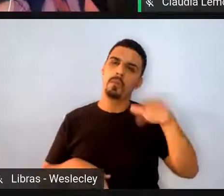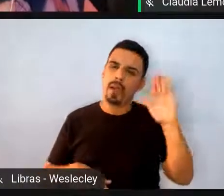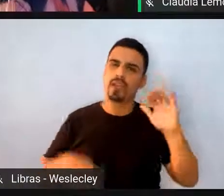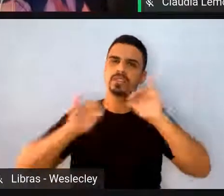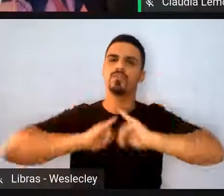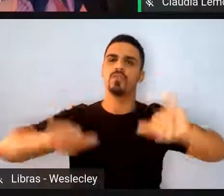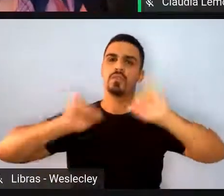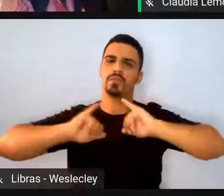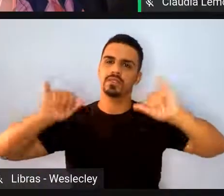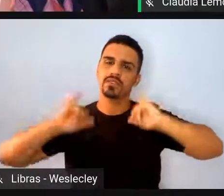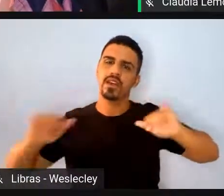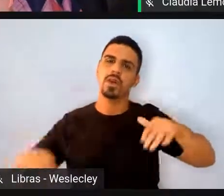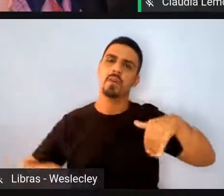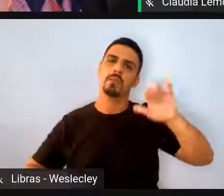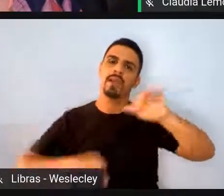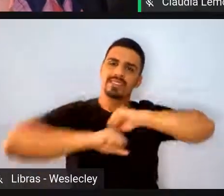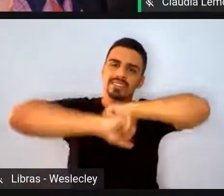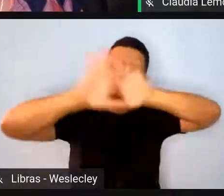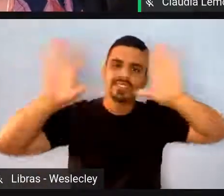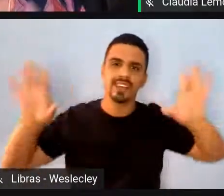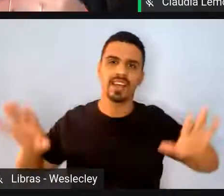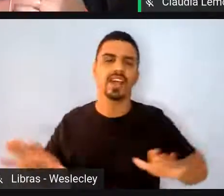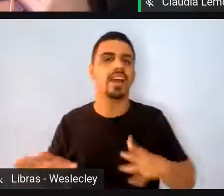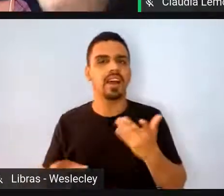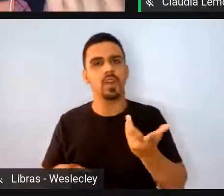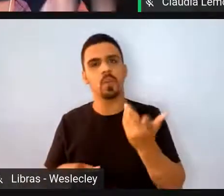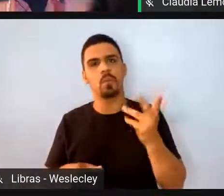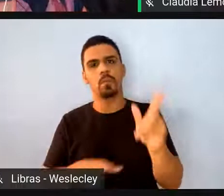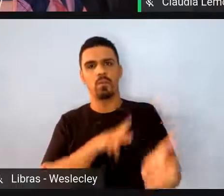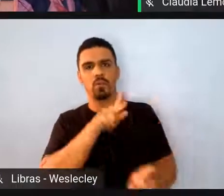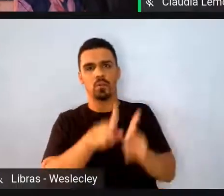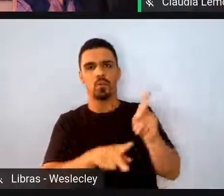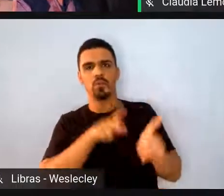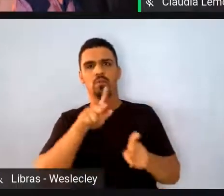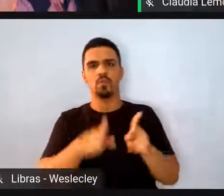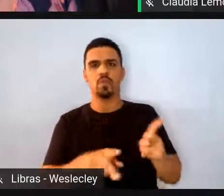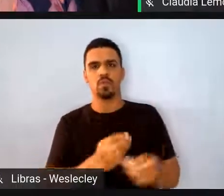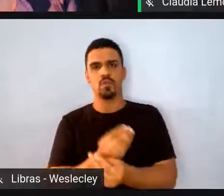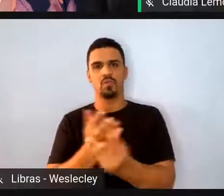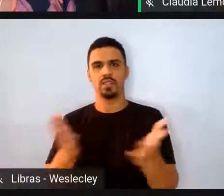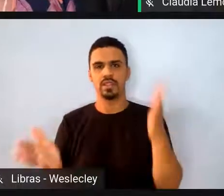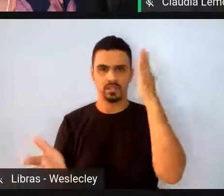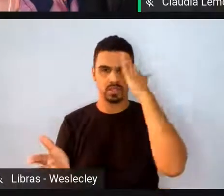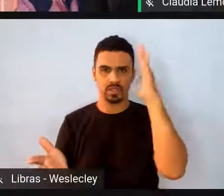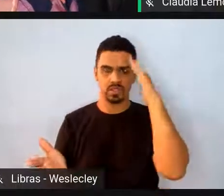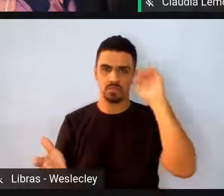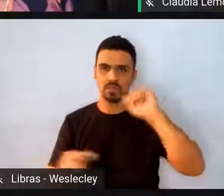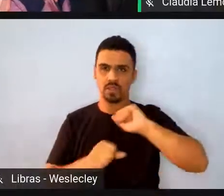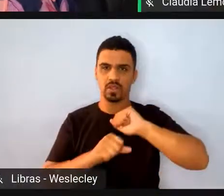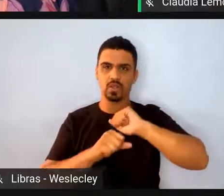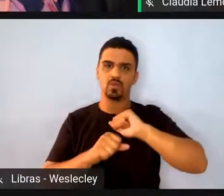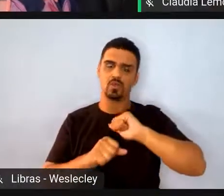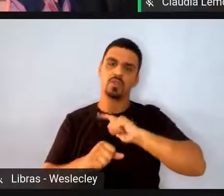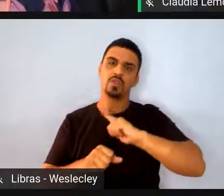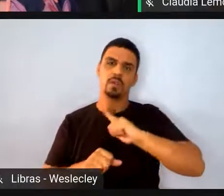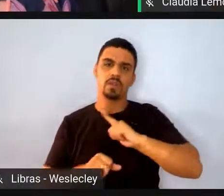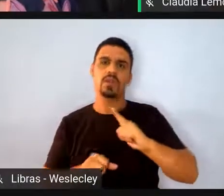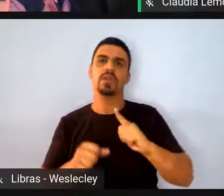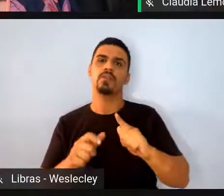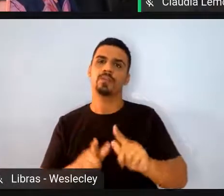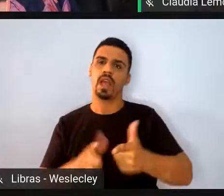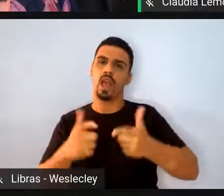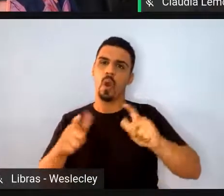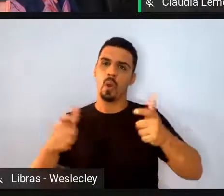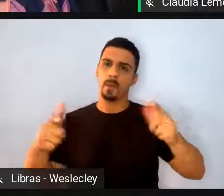mais compreensíveis ao público, dando mais entendimento, e também aumentando o grau